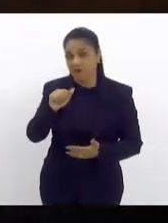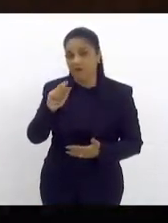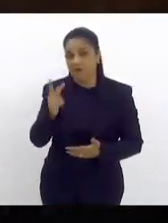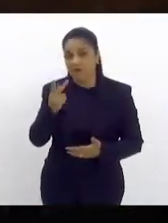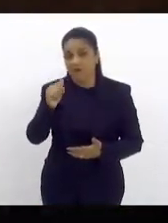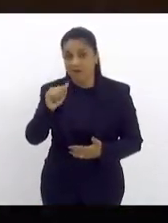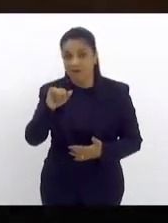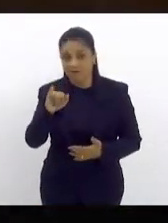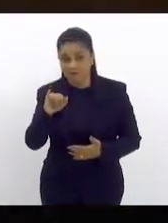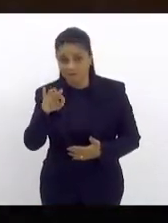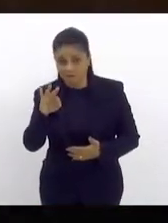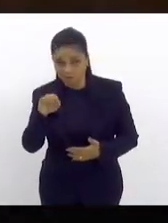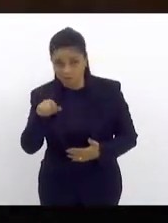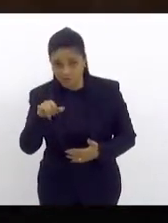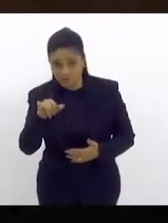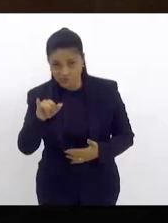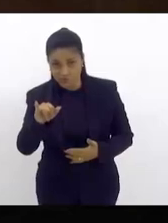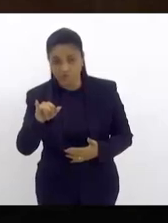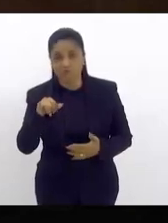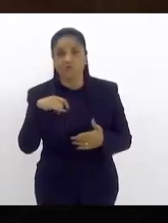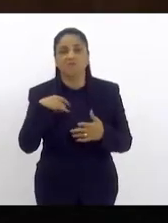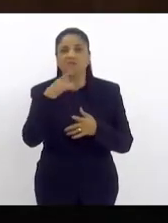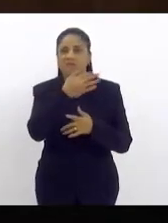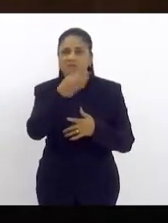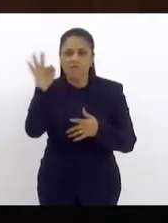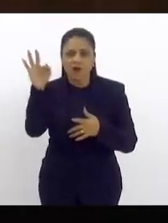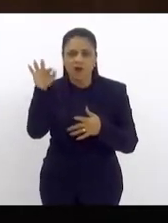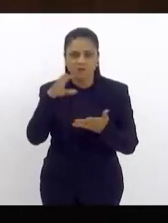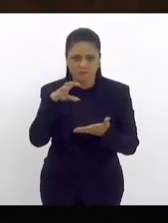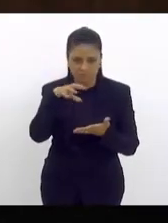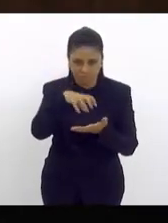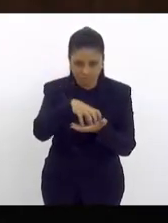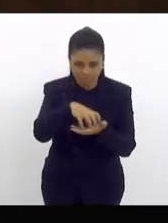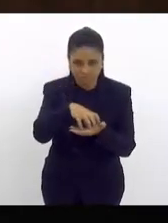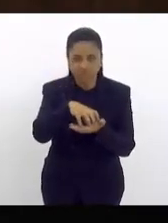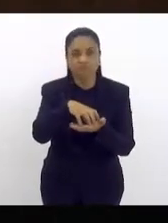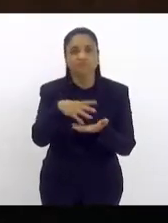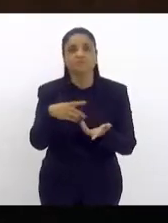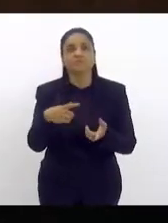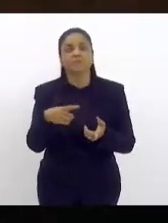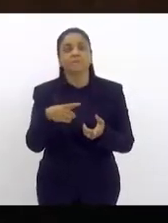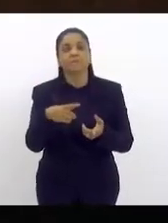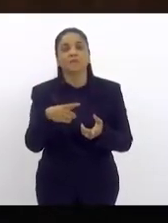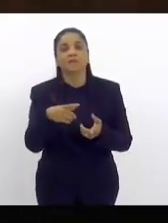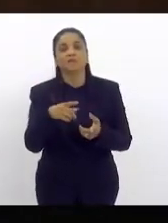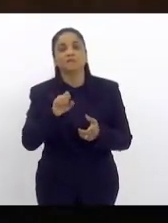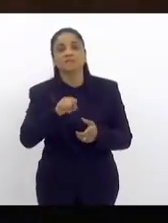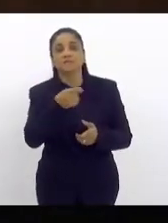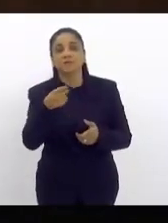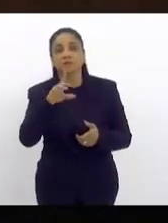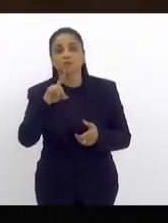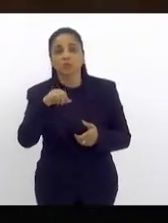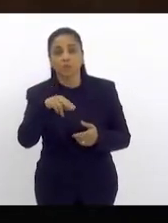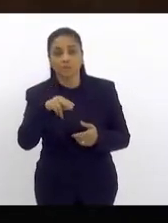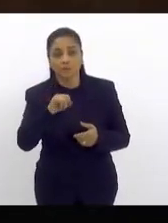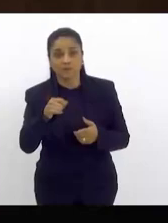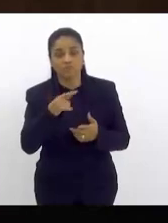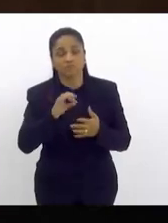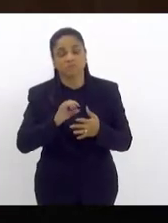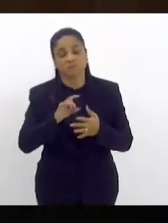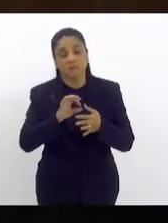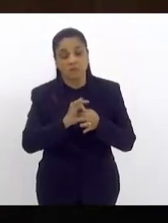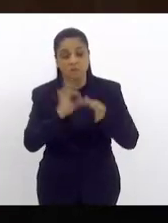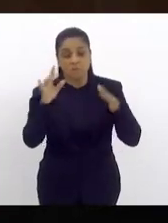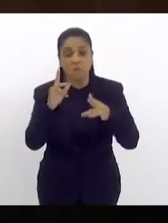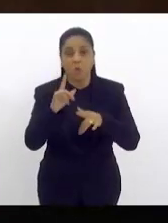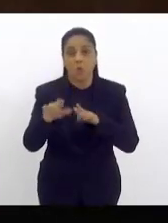colonizado pela França São Domingo e que foi o primeiro país abolir formalmente a